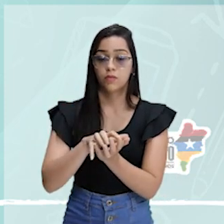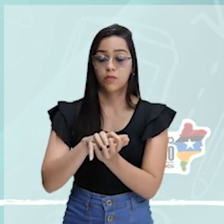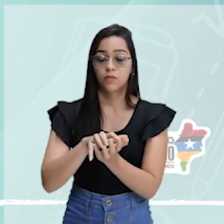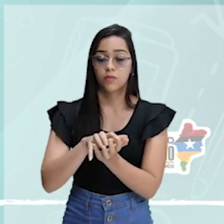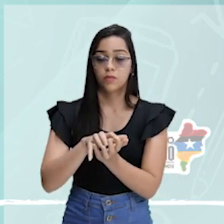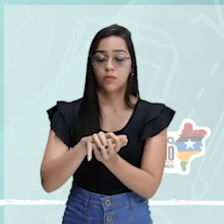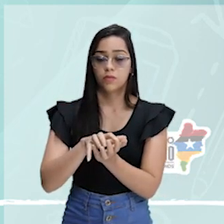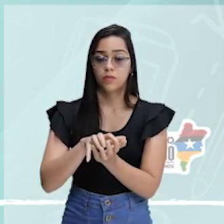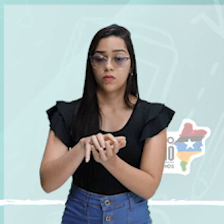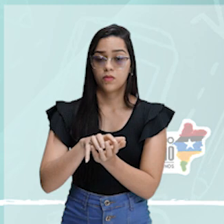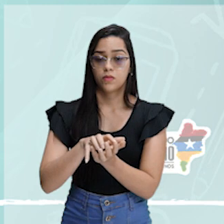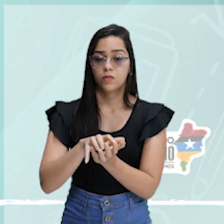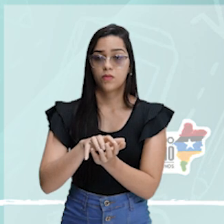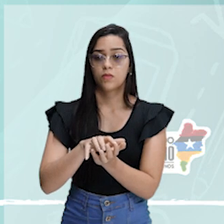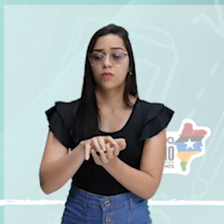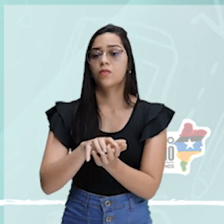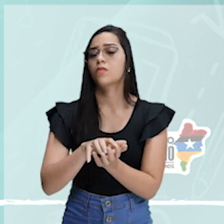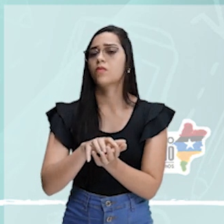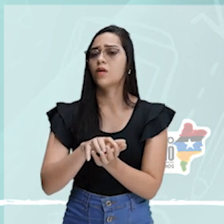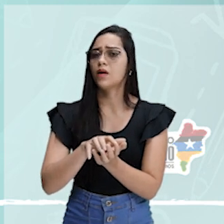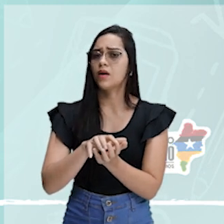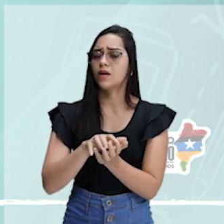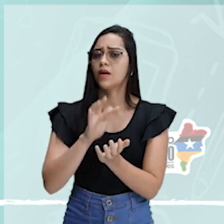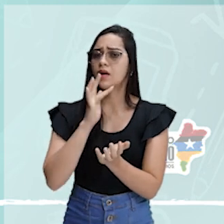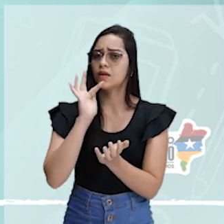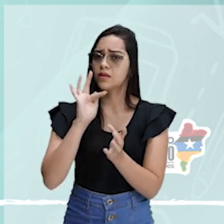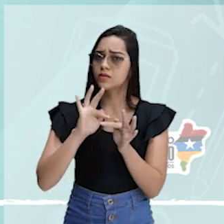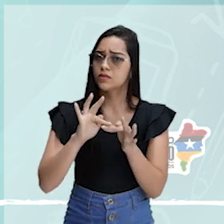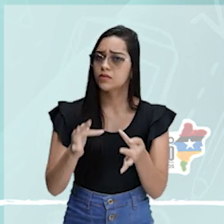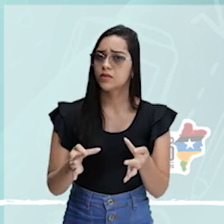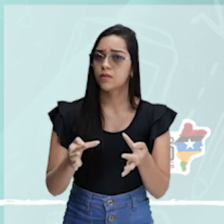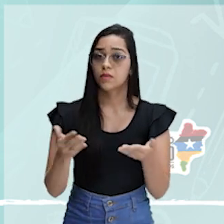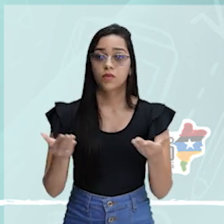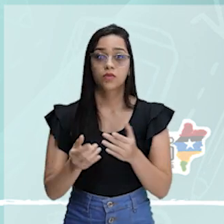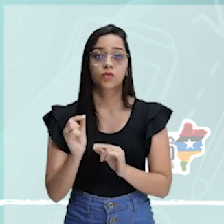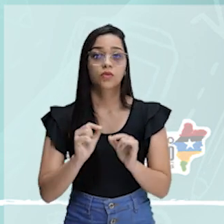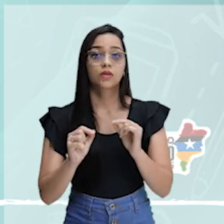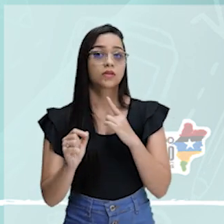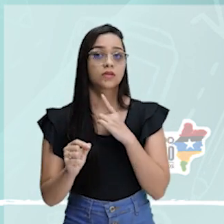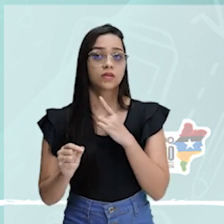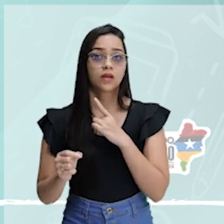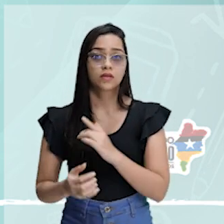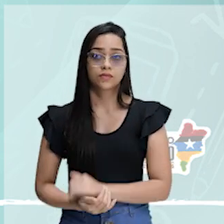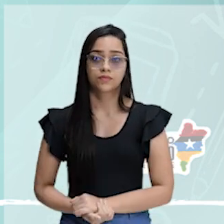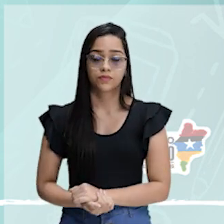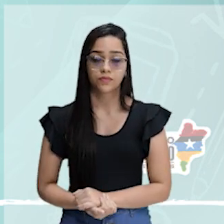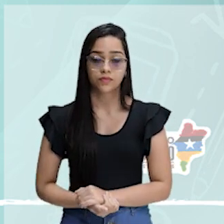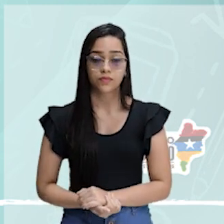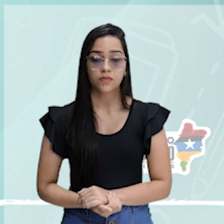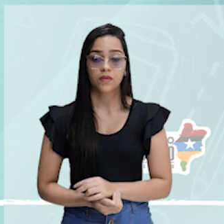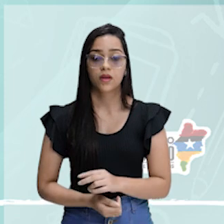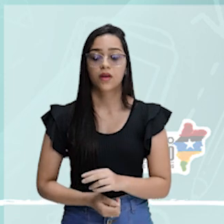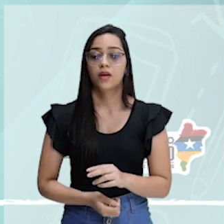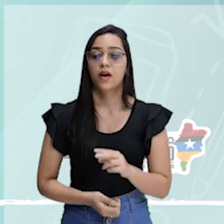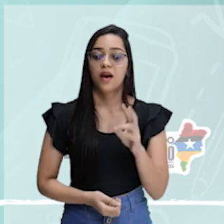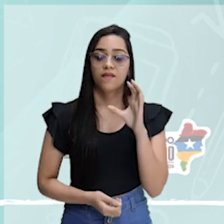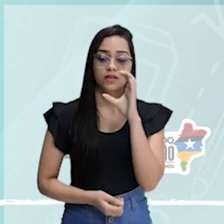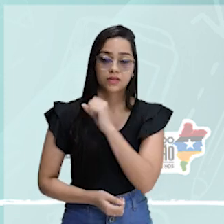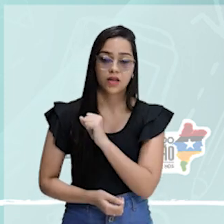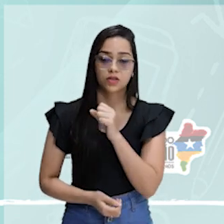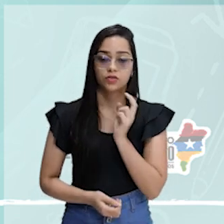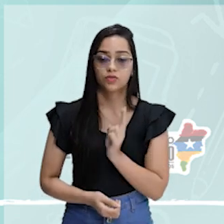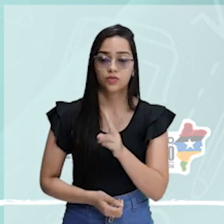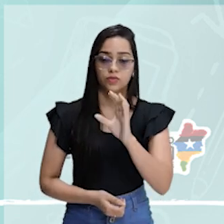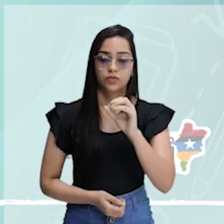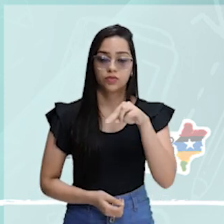né? Só prestar atenção. Então, para a questão 2, nós temos o seguinte. Ele diz que a velocidade constante, né, em